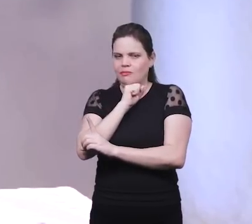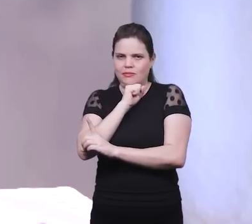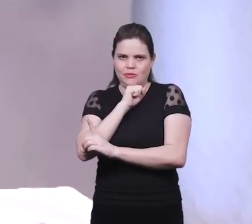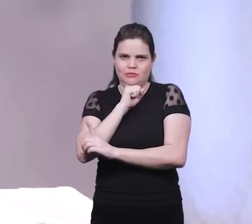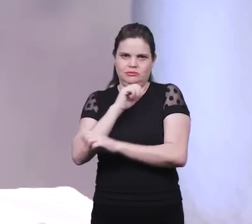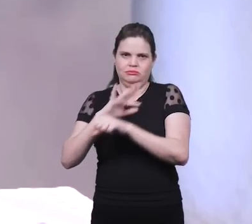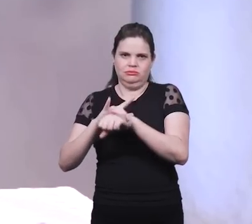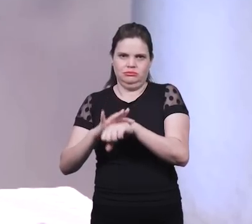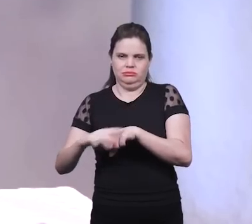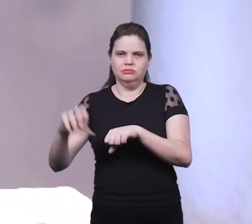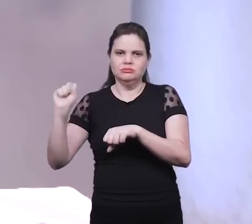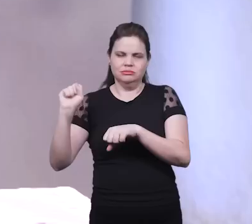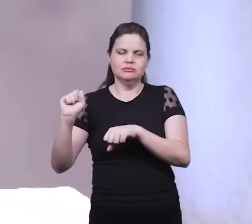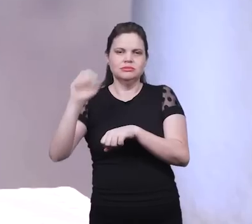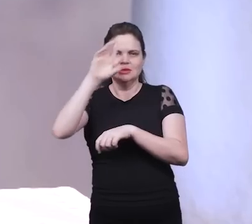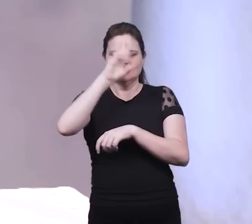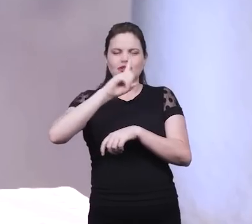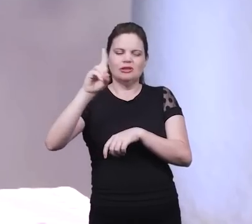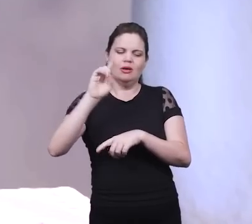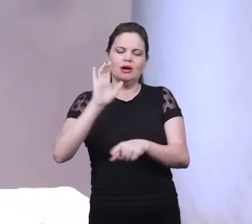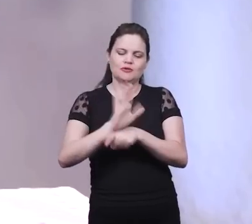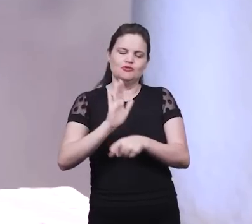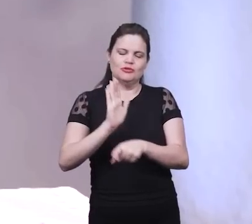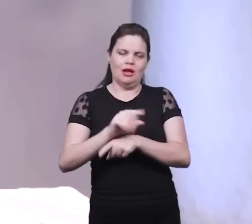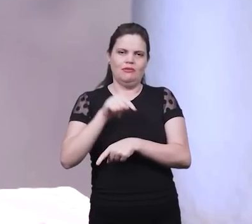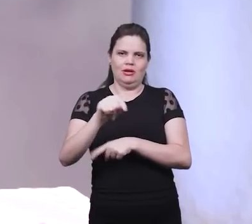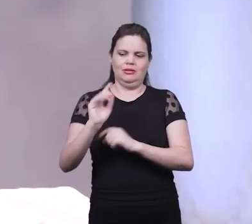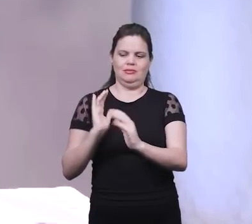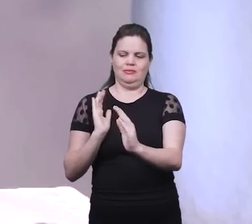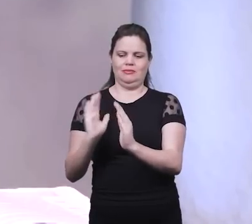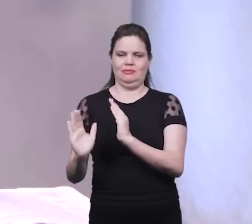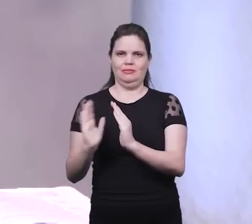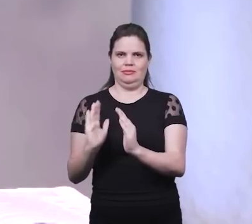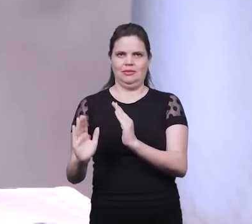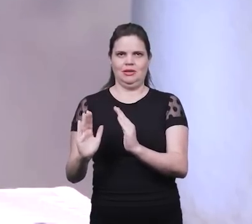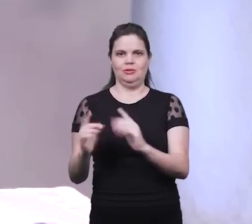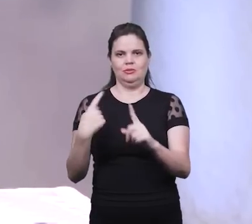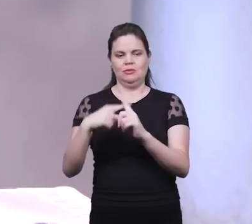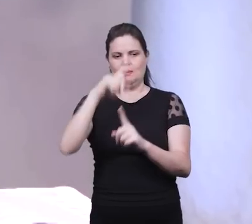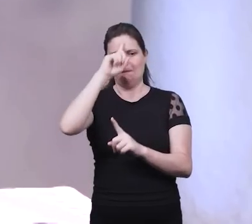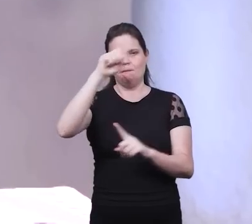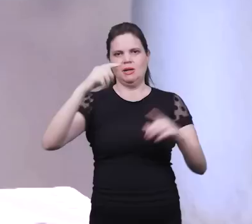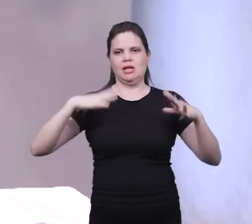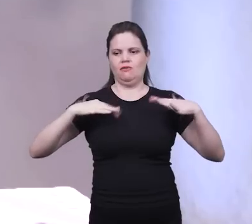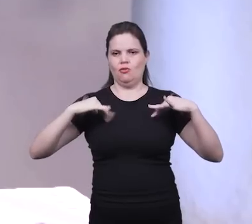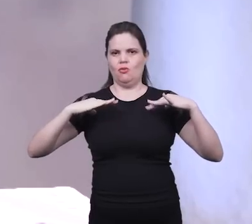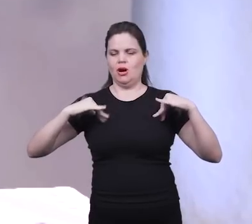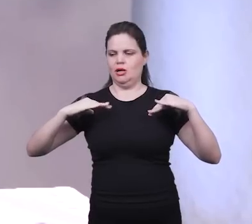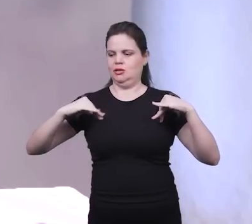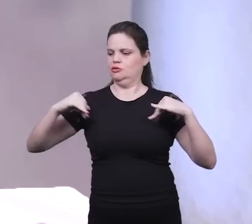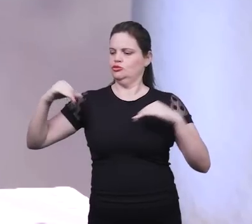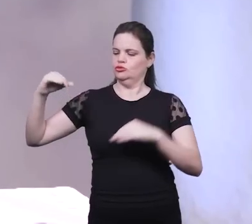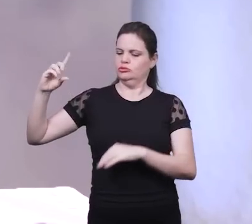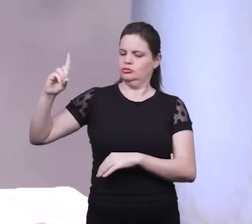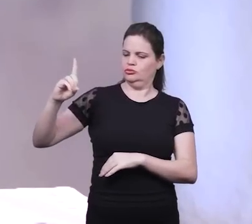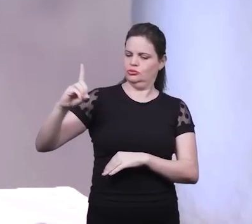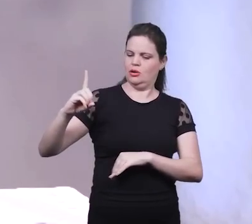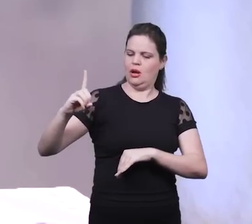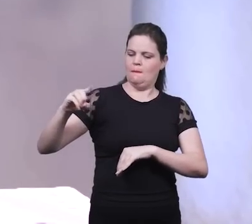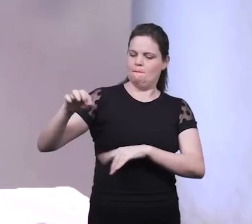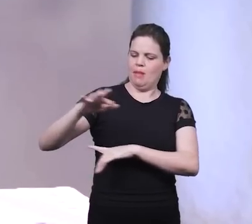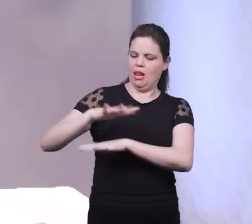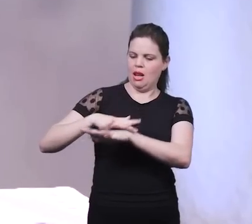a virtude daquela operação do Senhor, mandando o anjo para movimentar aquela água, era uma bênção